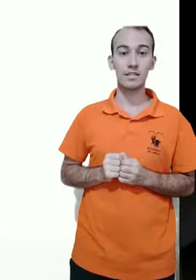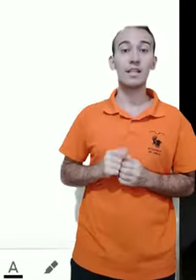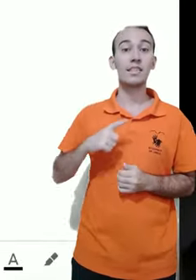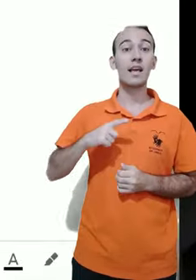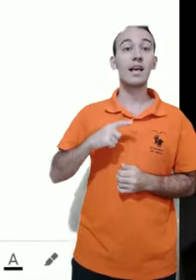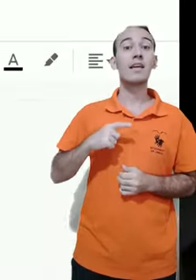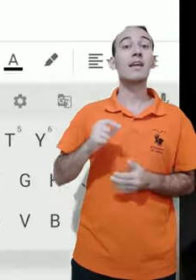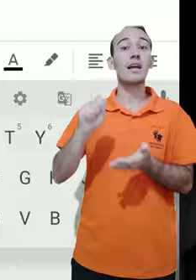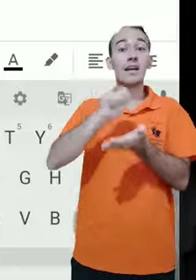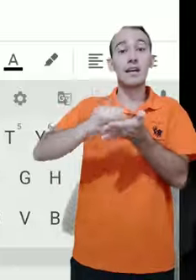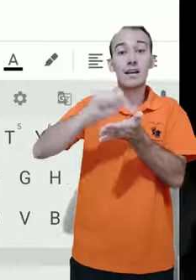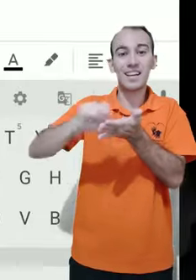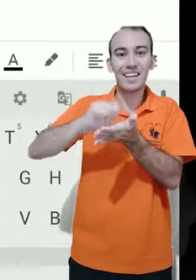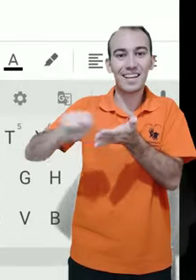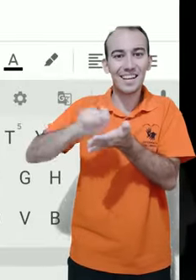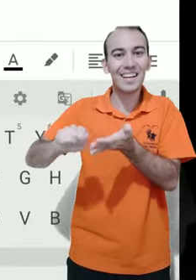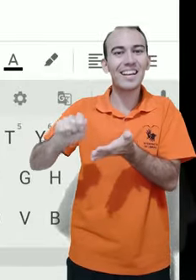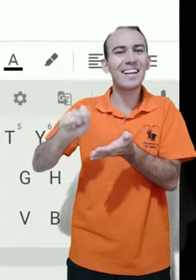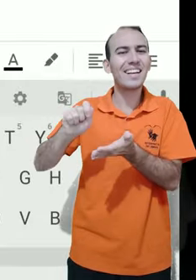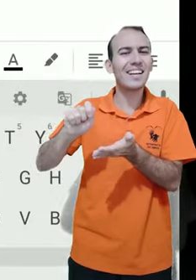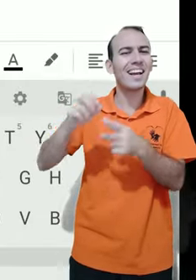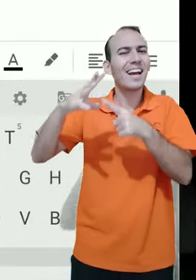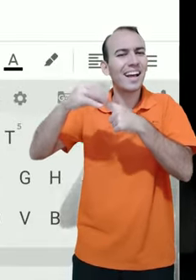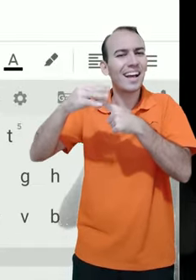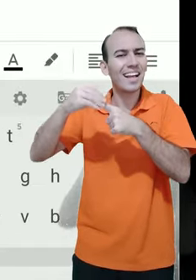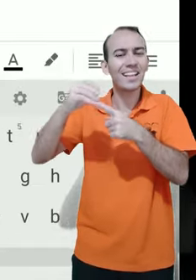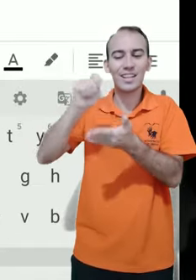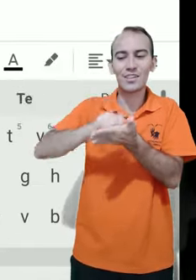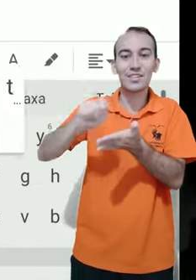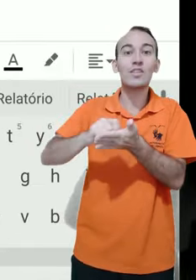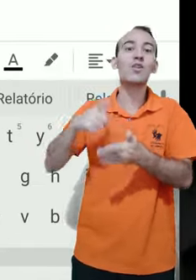inferior direito você consegue editar o arquivo